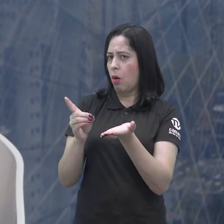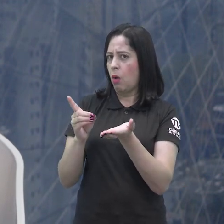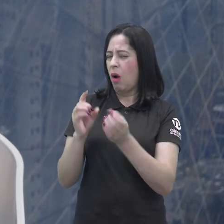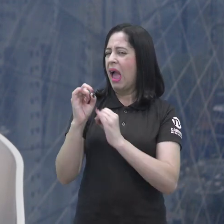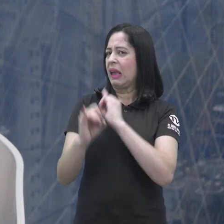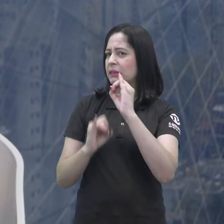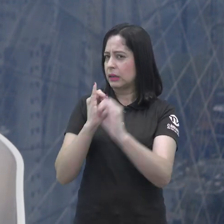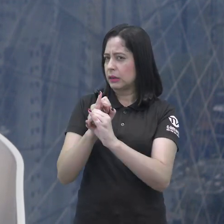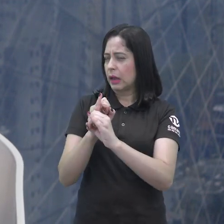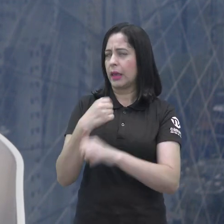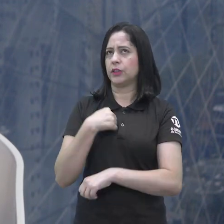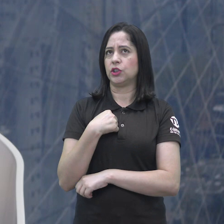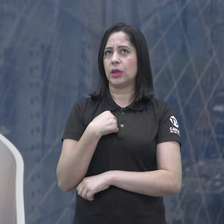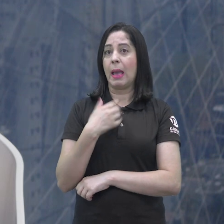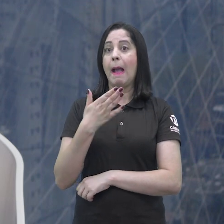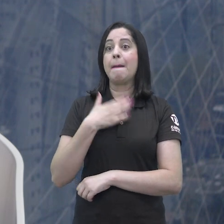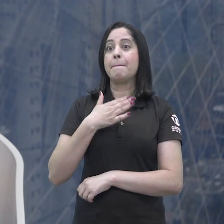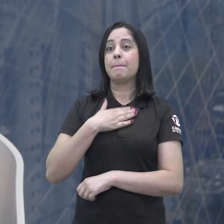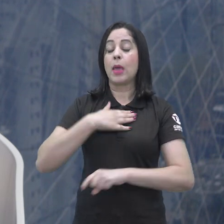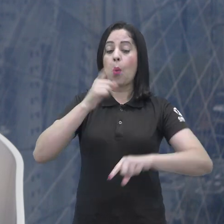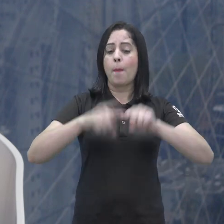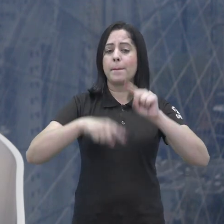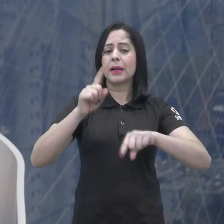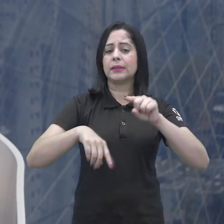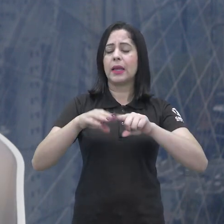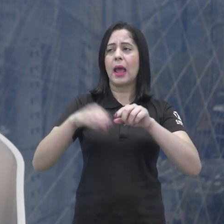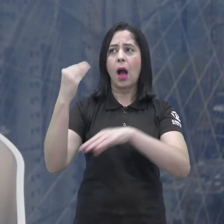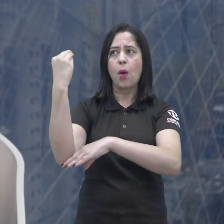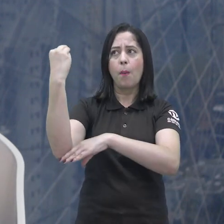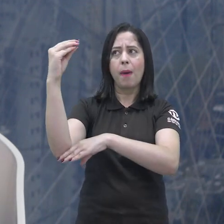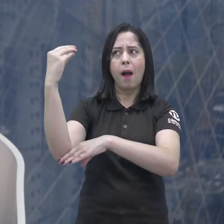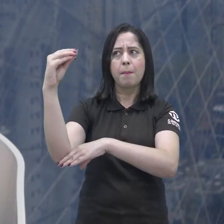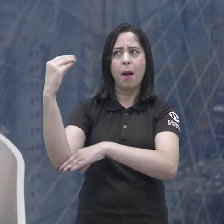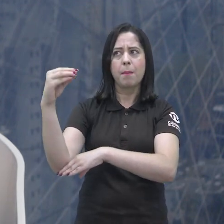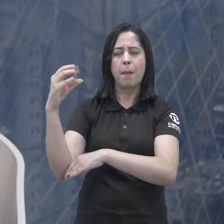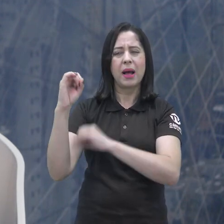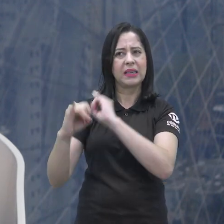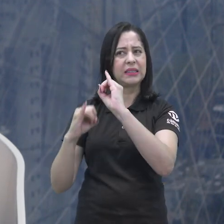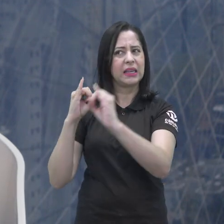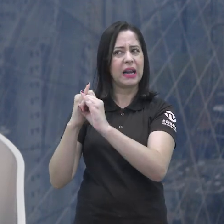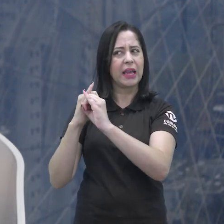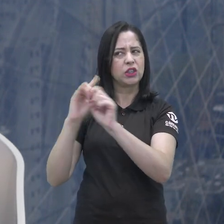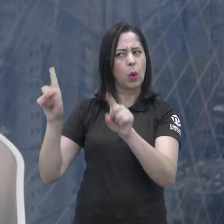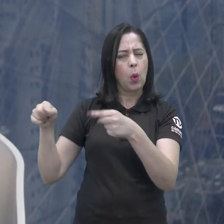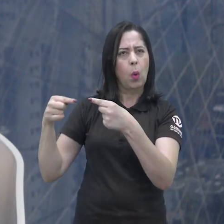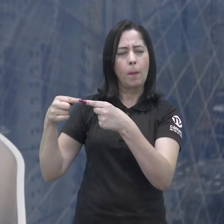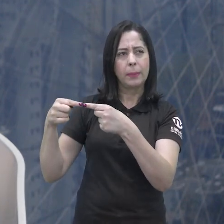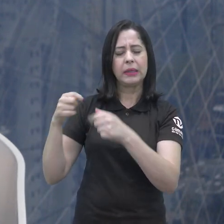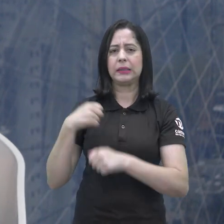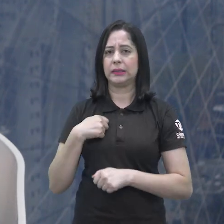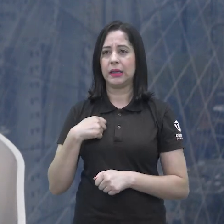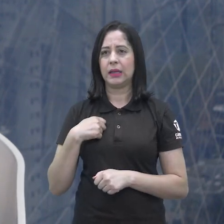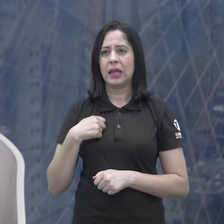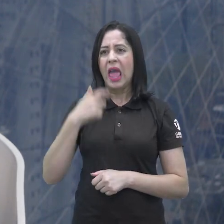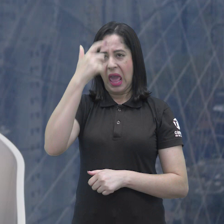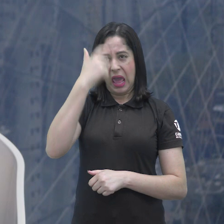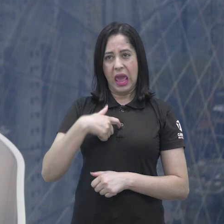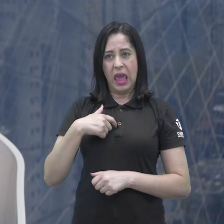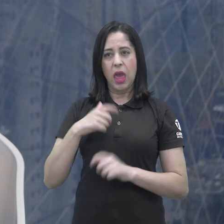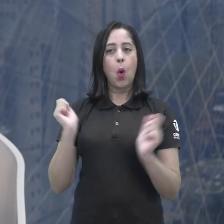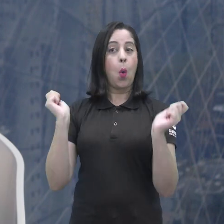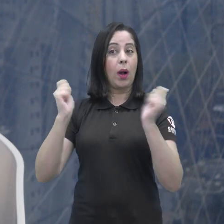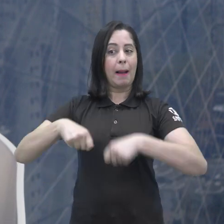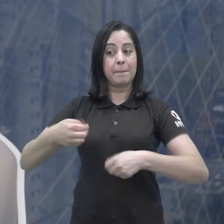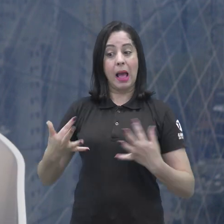do meu produto e personalização do meu serviço ou do meu produto que vão me ajudar no digital? Eu consigo ficar em frente a uma